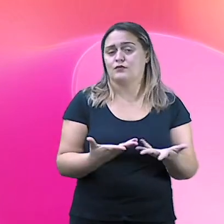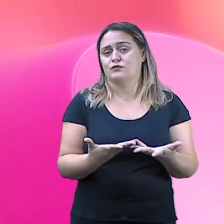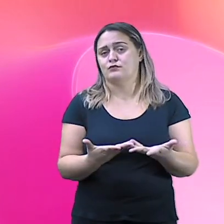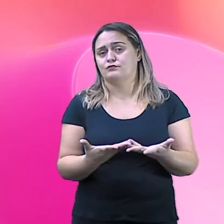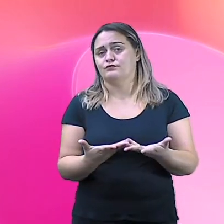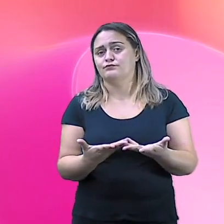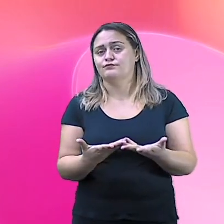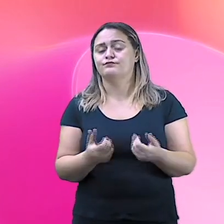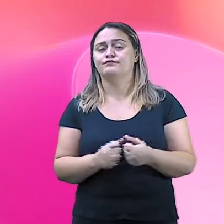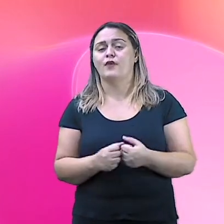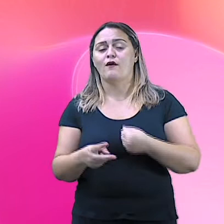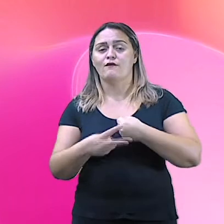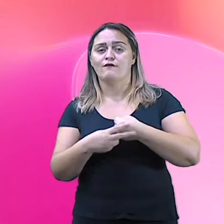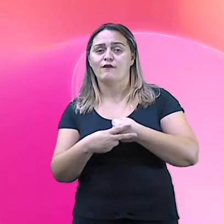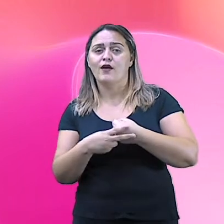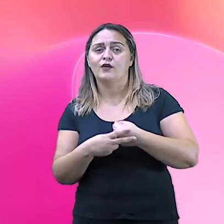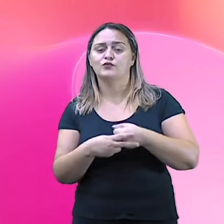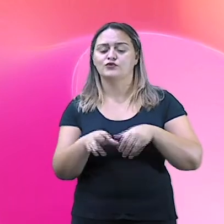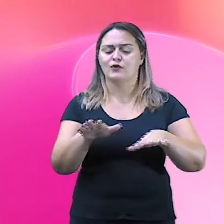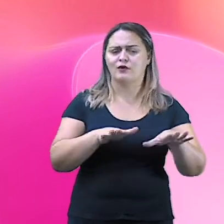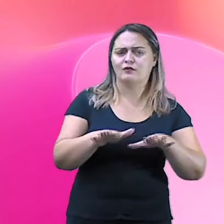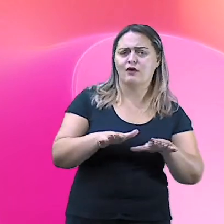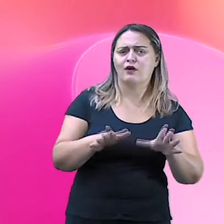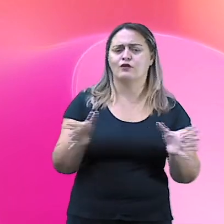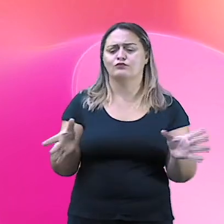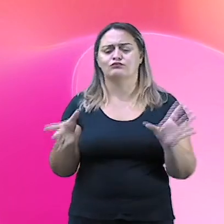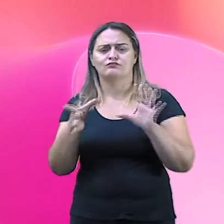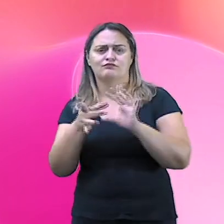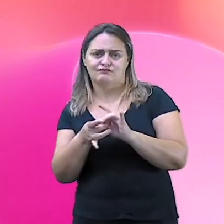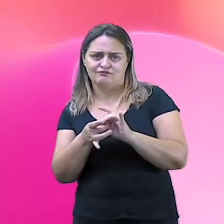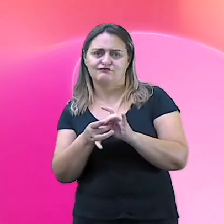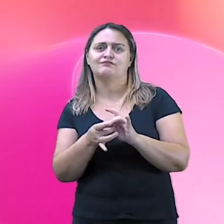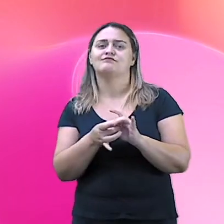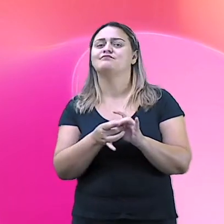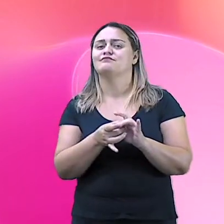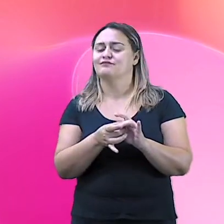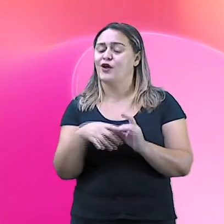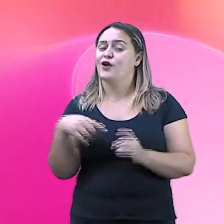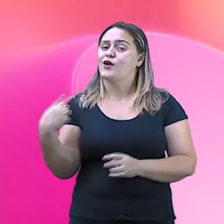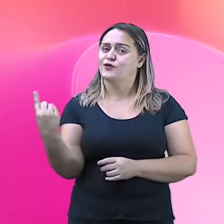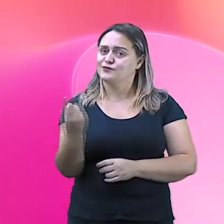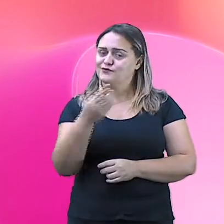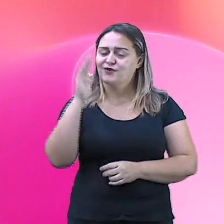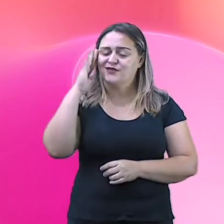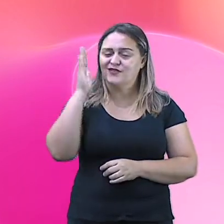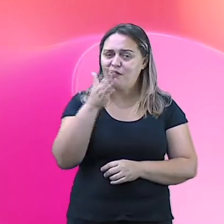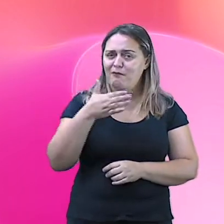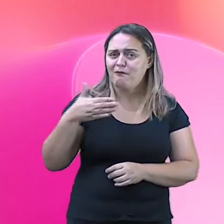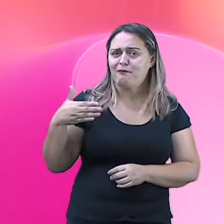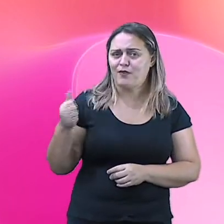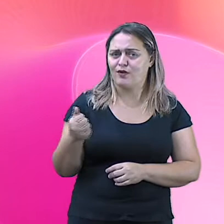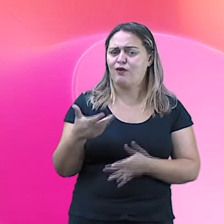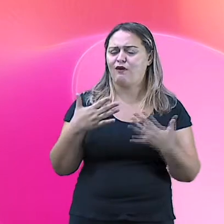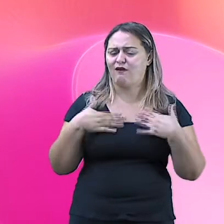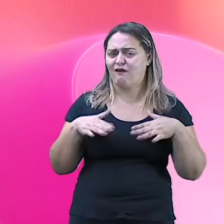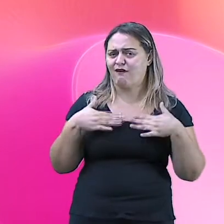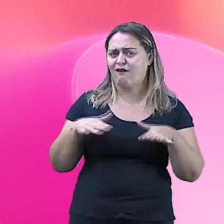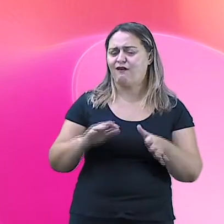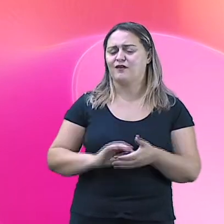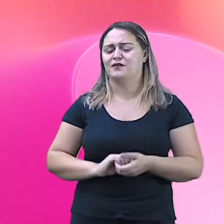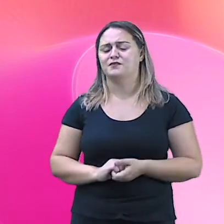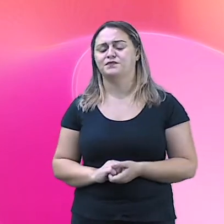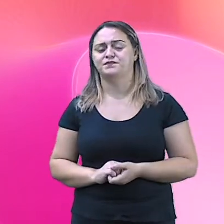ligação. Vamos entender melhor sobre esse tema através de um esquema. Percebam no próximo